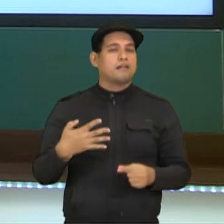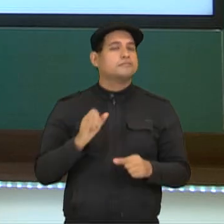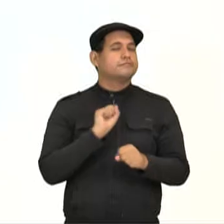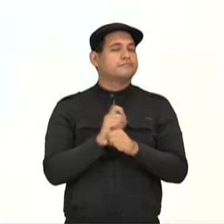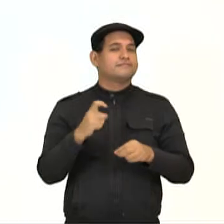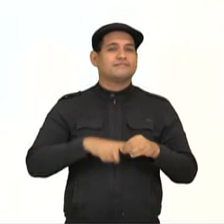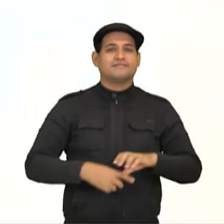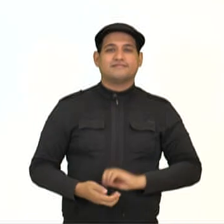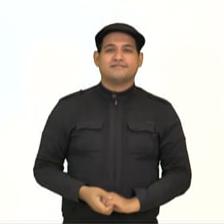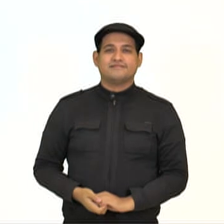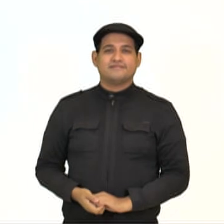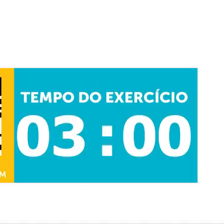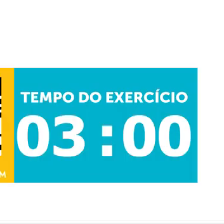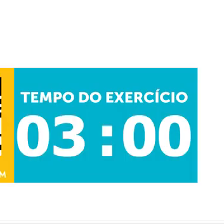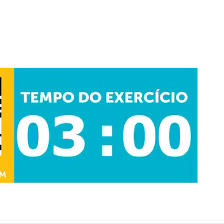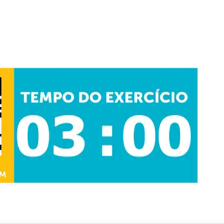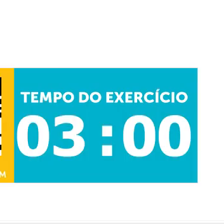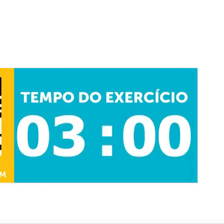já voltamos.